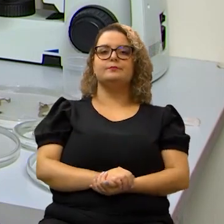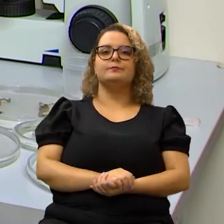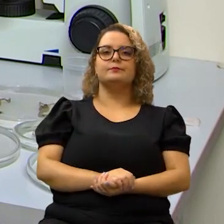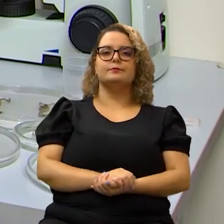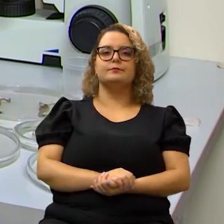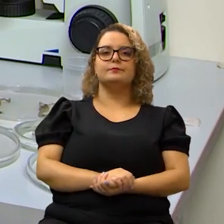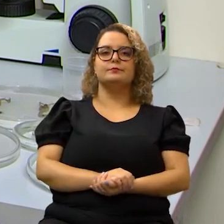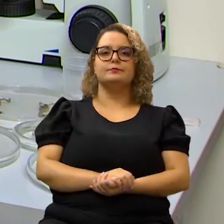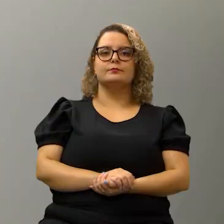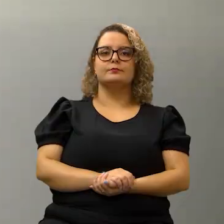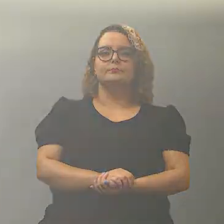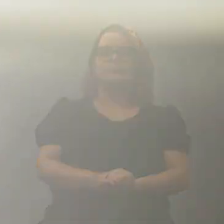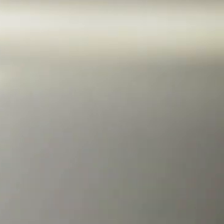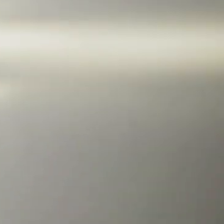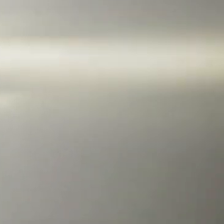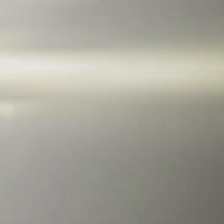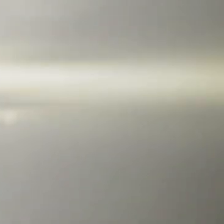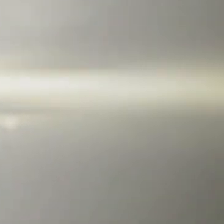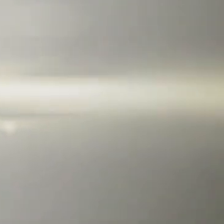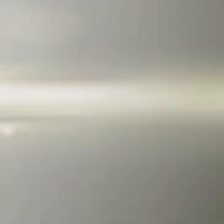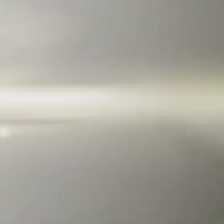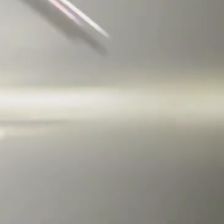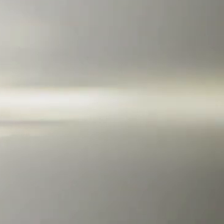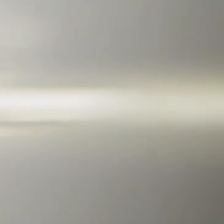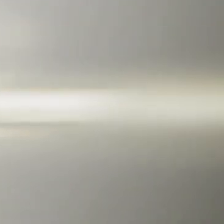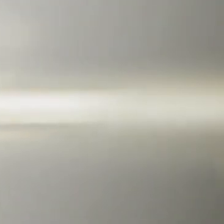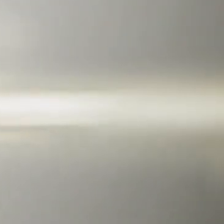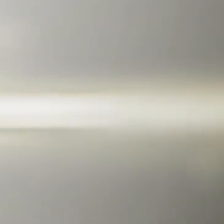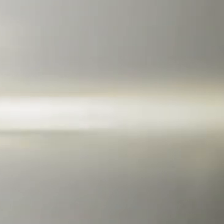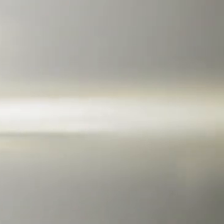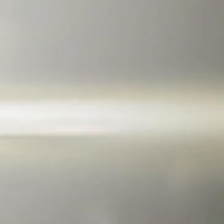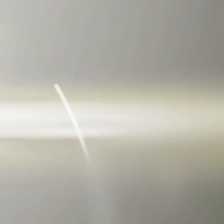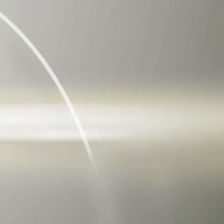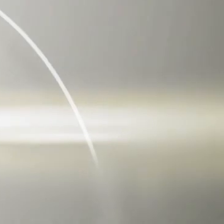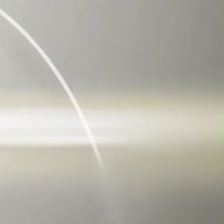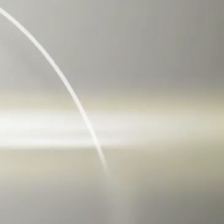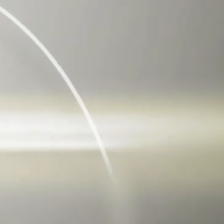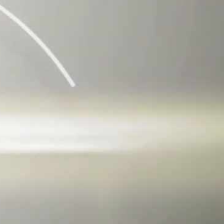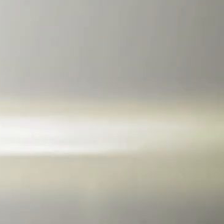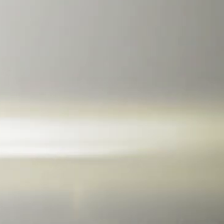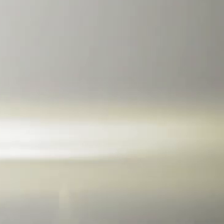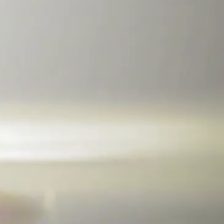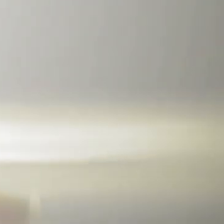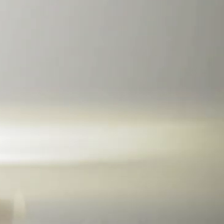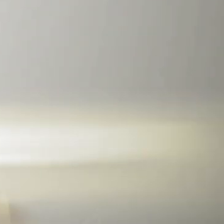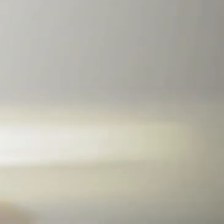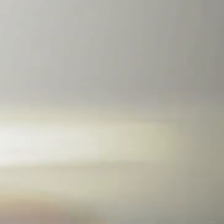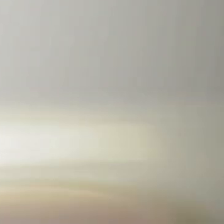escorpião e veneno de cobra também.